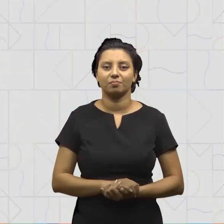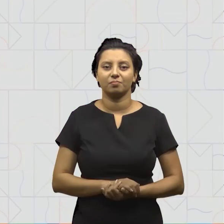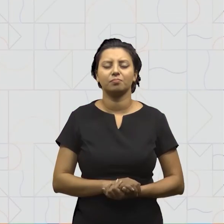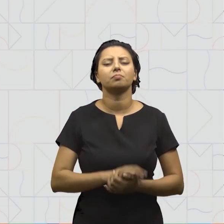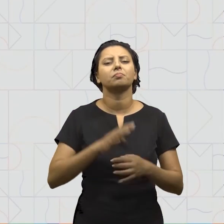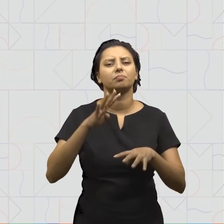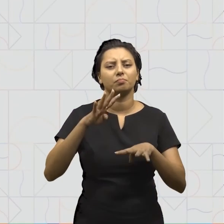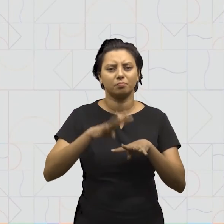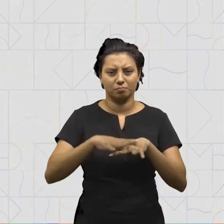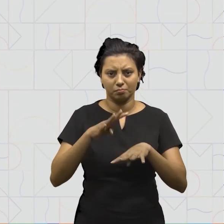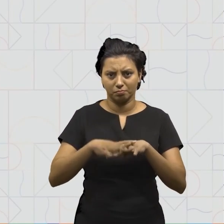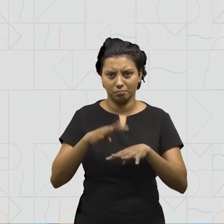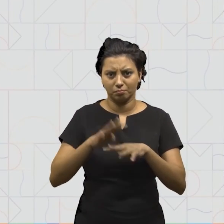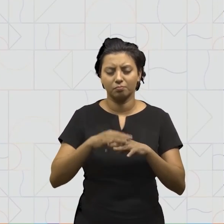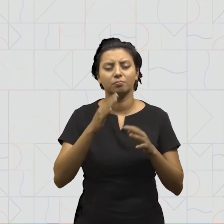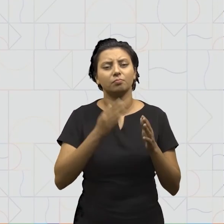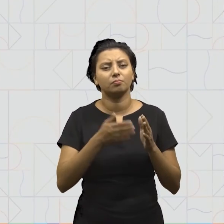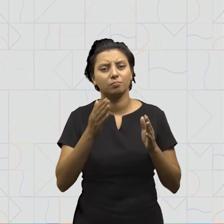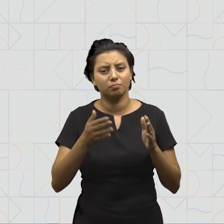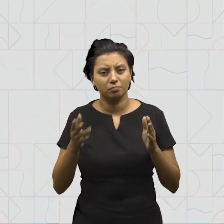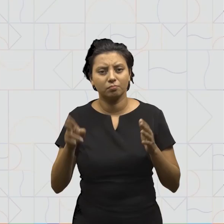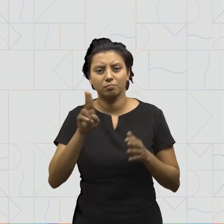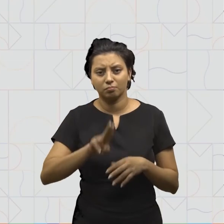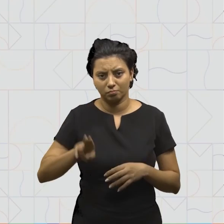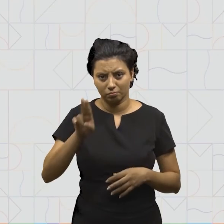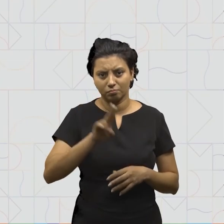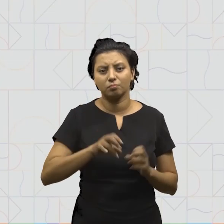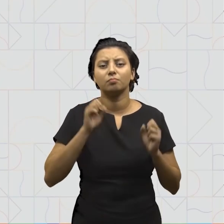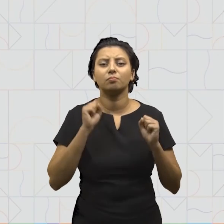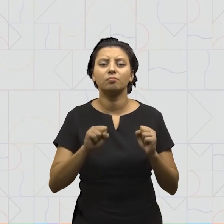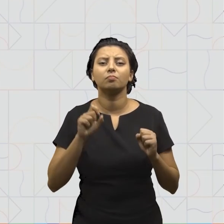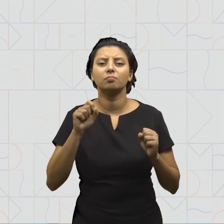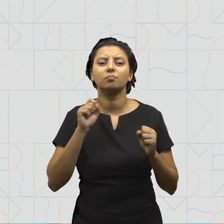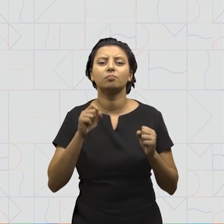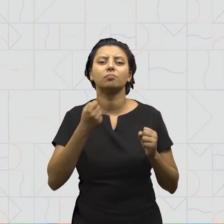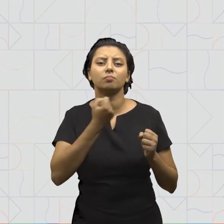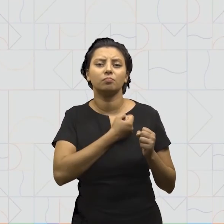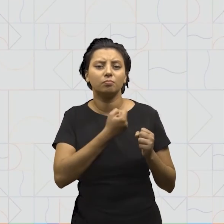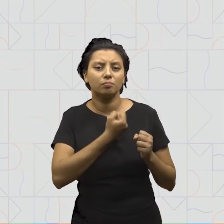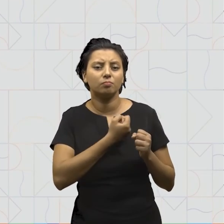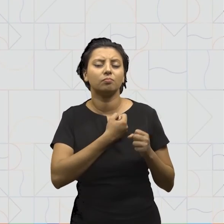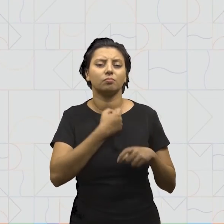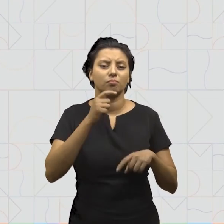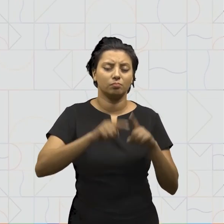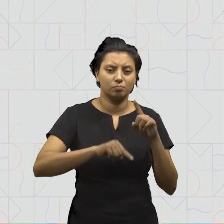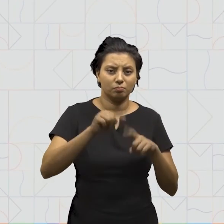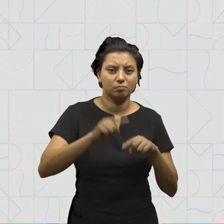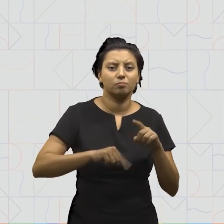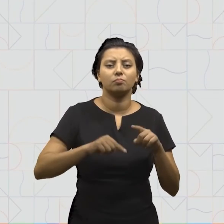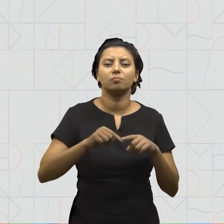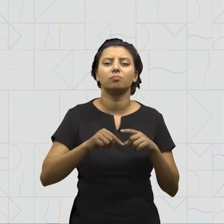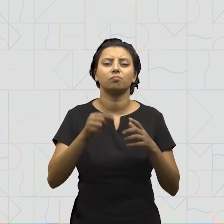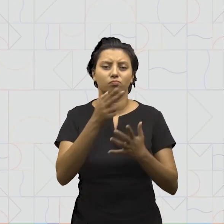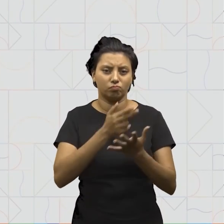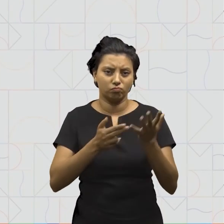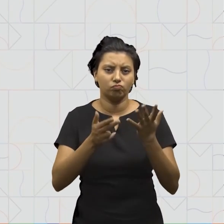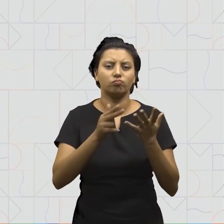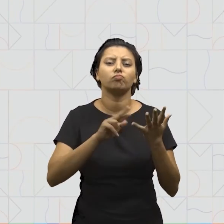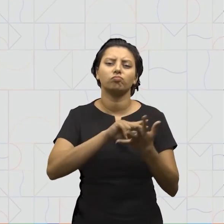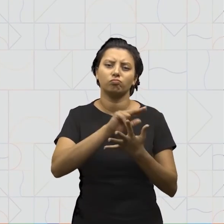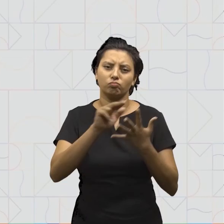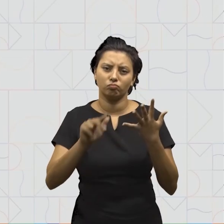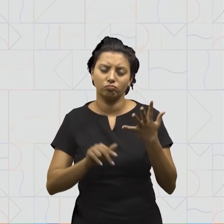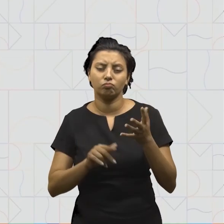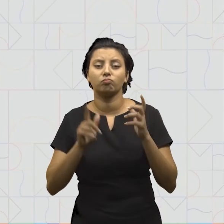Na matemática, as sequências usadas podem ser de números, objetos, figuras, entre